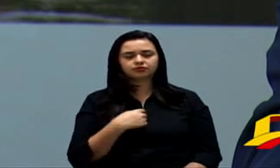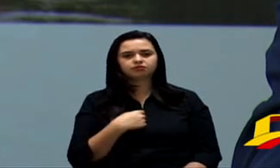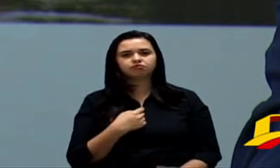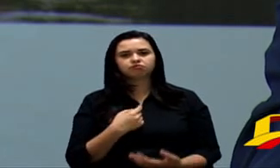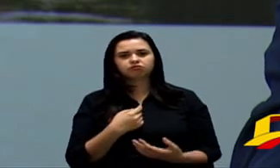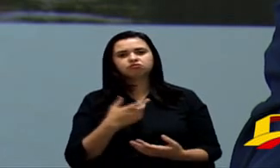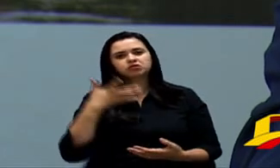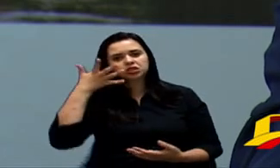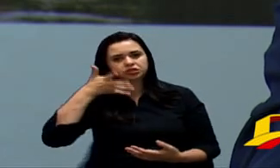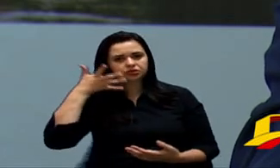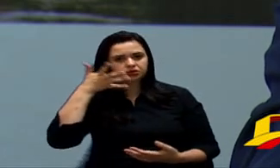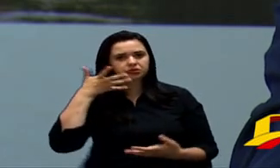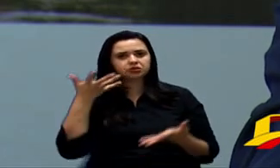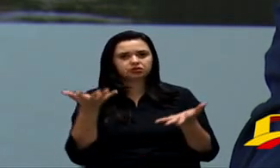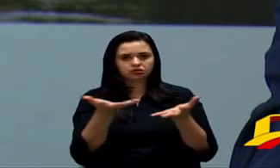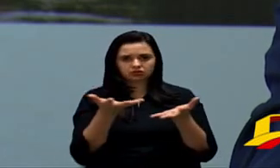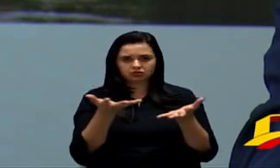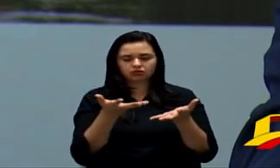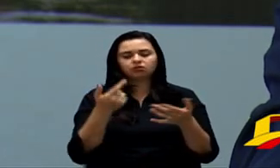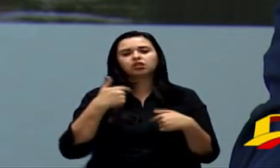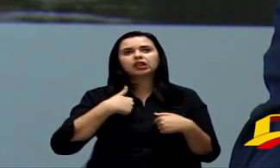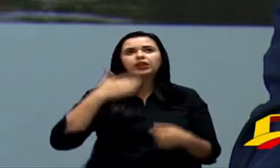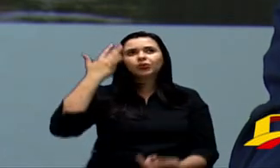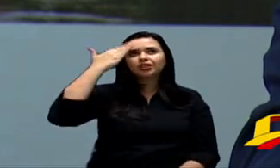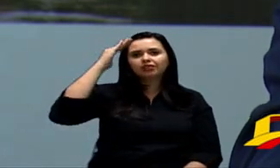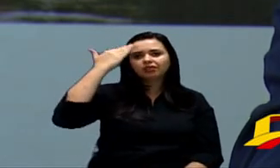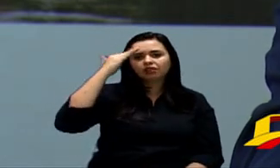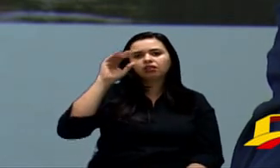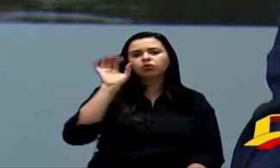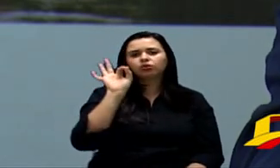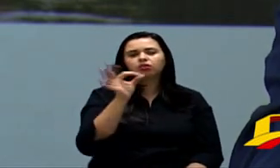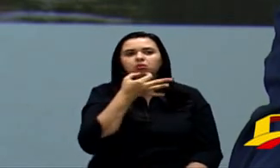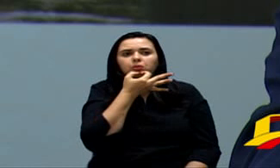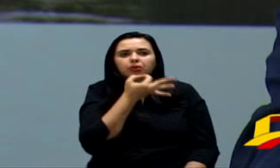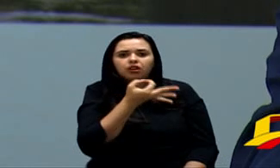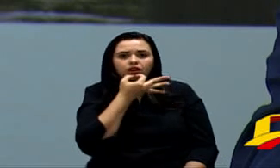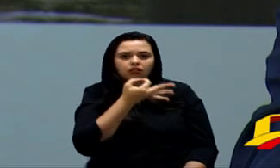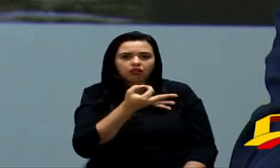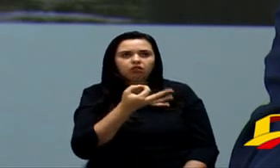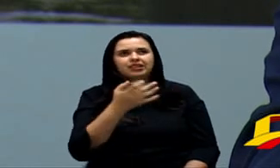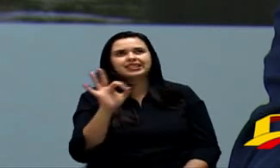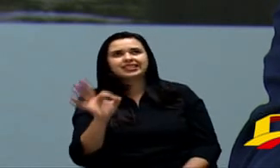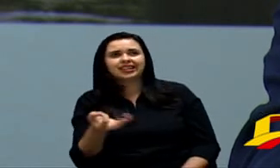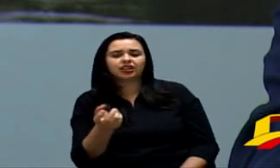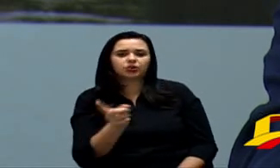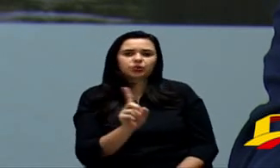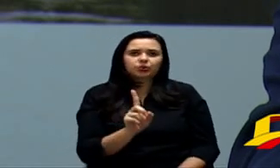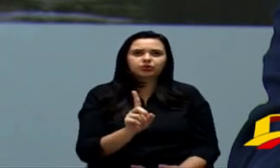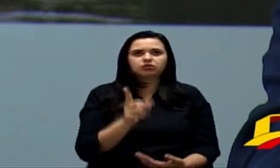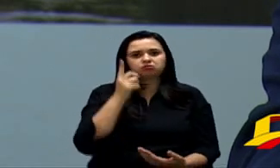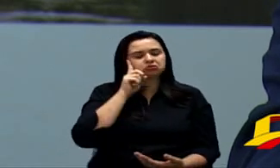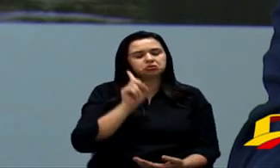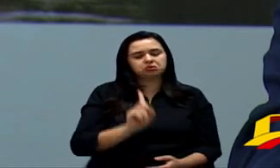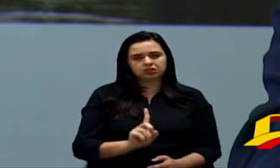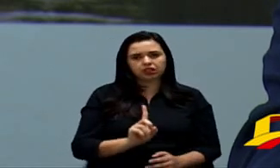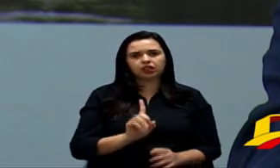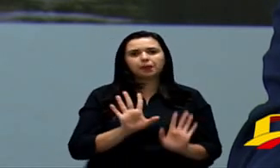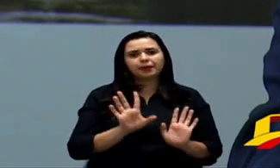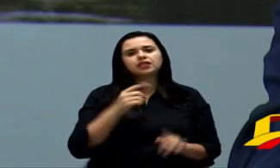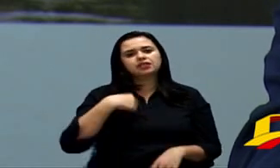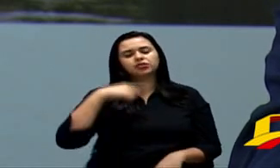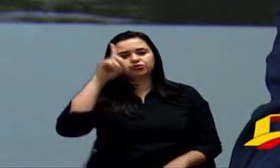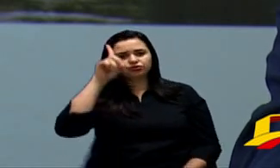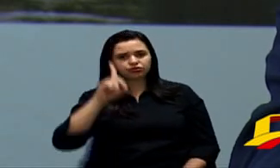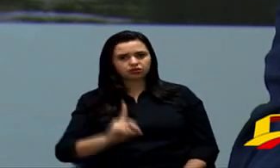Vou discursar aqui o meu entendimento, o meu conhecimento. Não sei se é o correto, se não é, mas o meu direito de